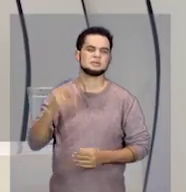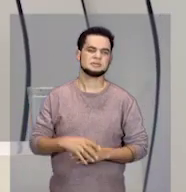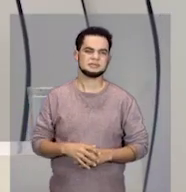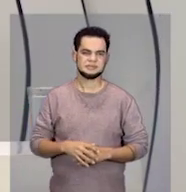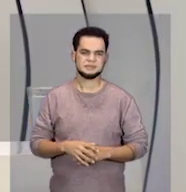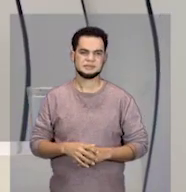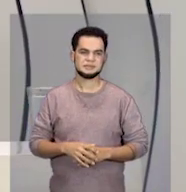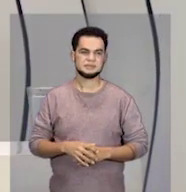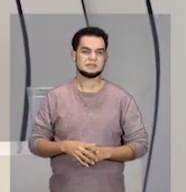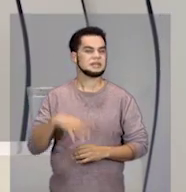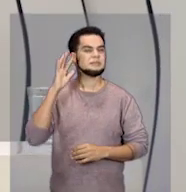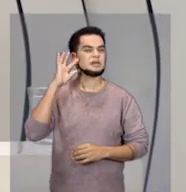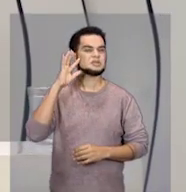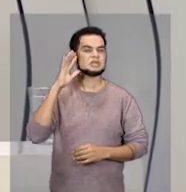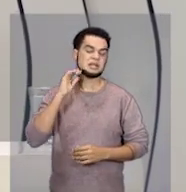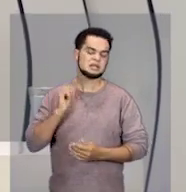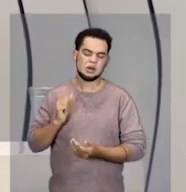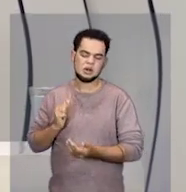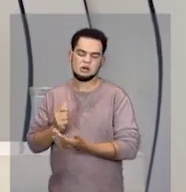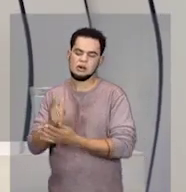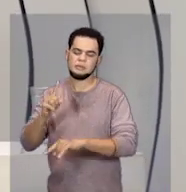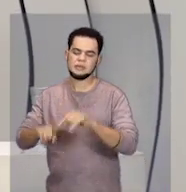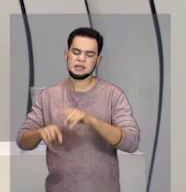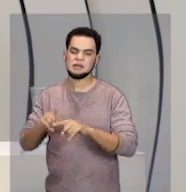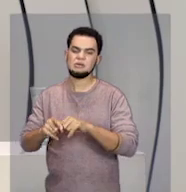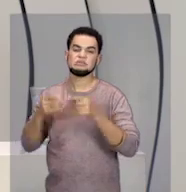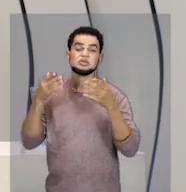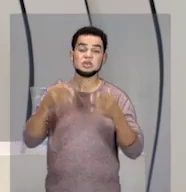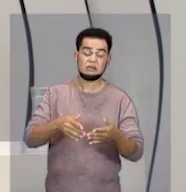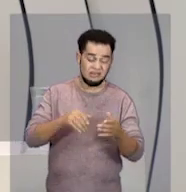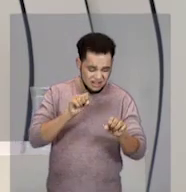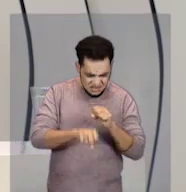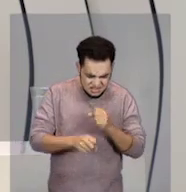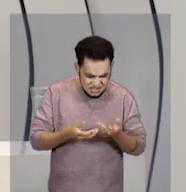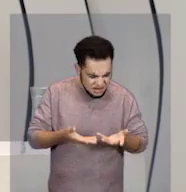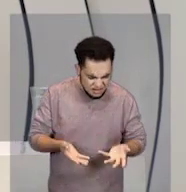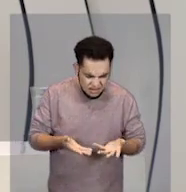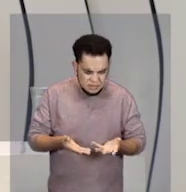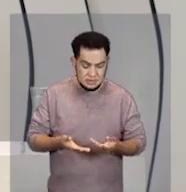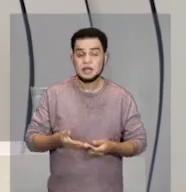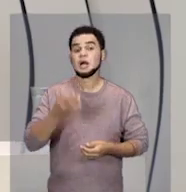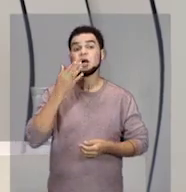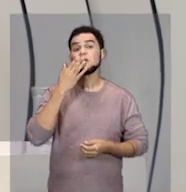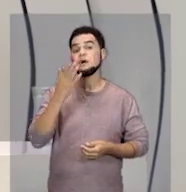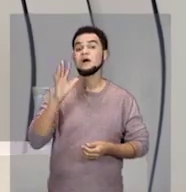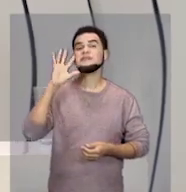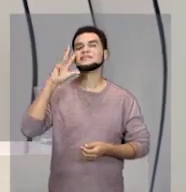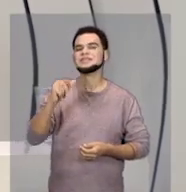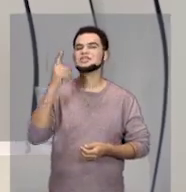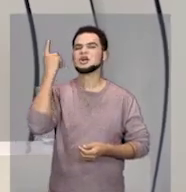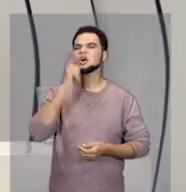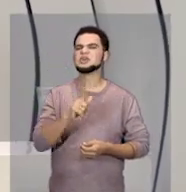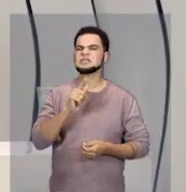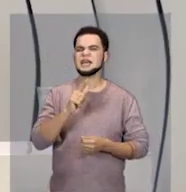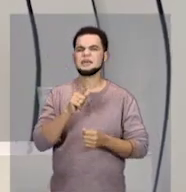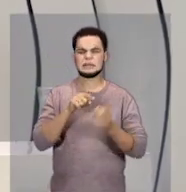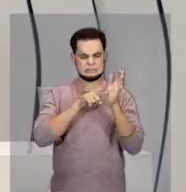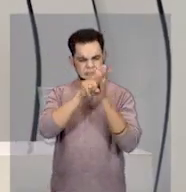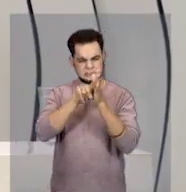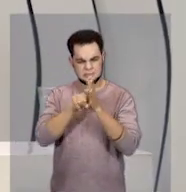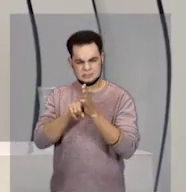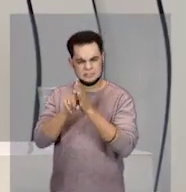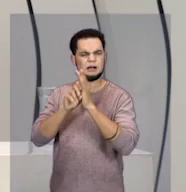coincidentemente compram o mesmo produto e o produto chega com defeito. Quem que você acha que consegue movimentar melhor, buscar mais informações, quem